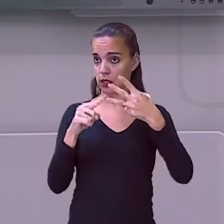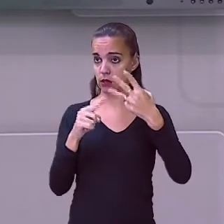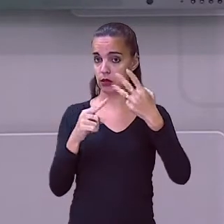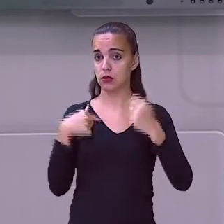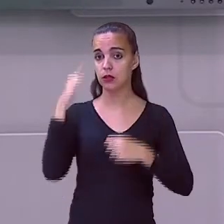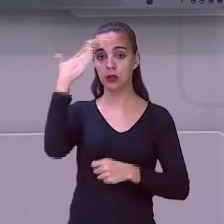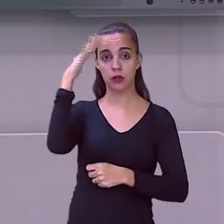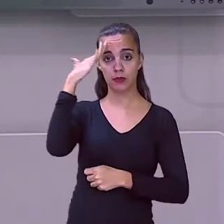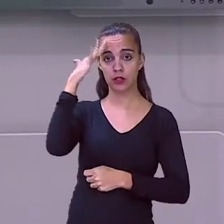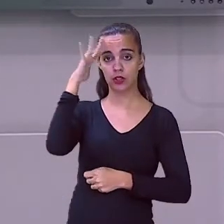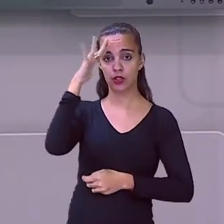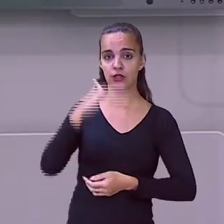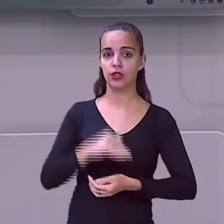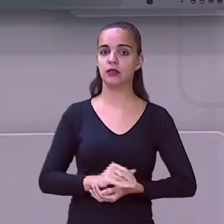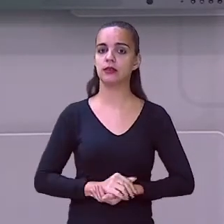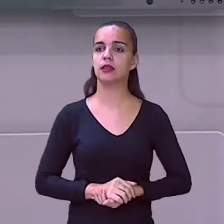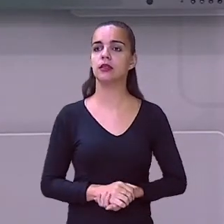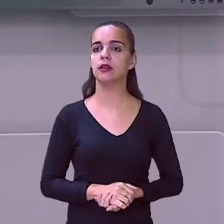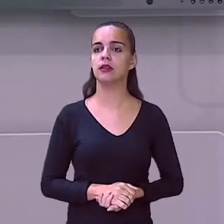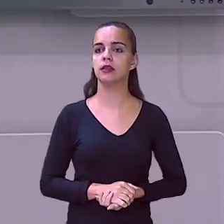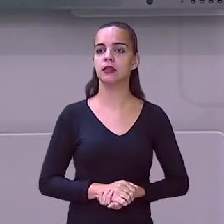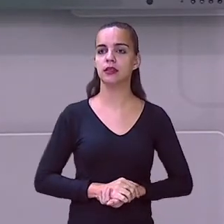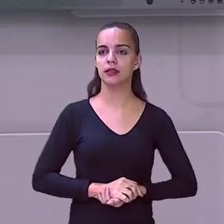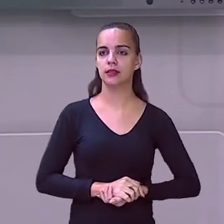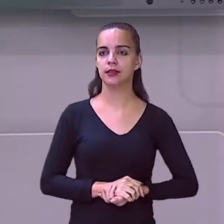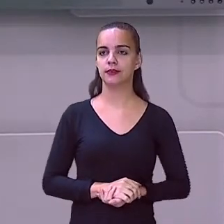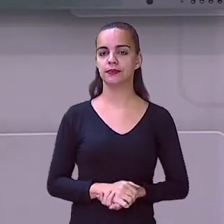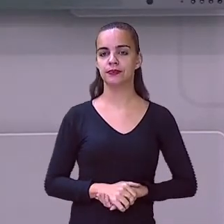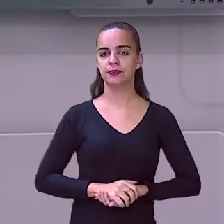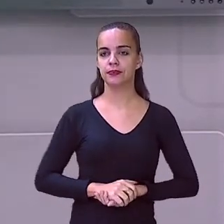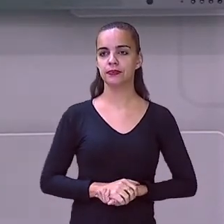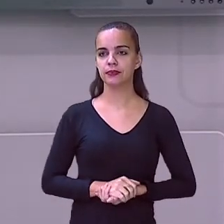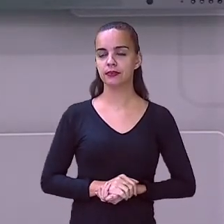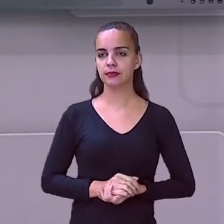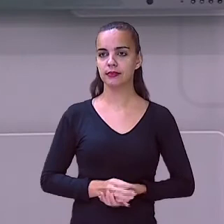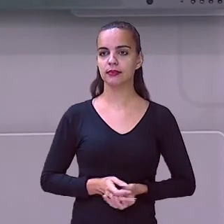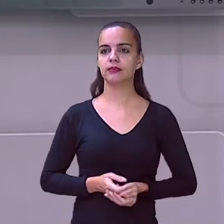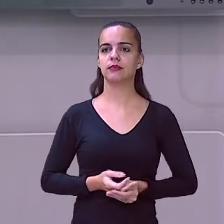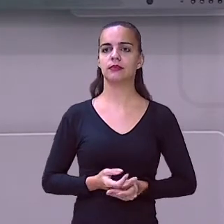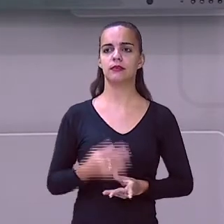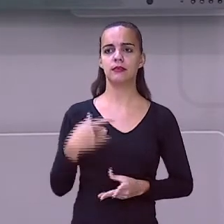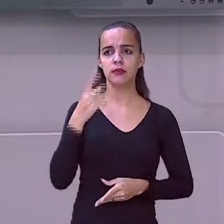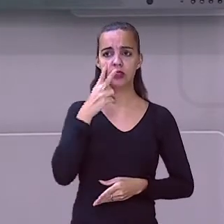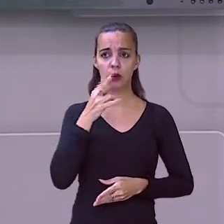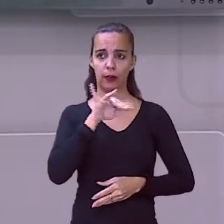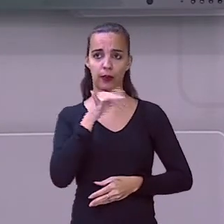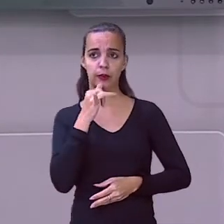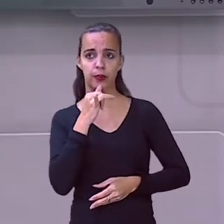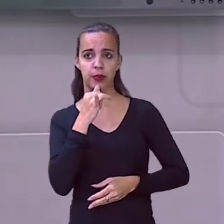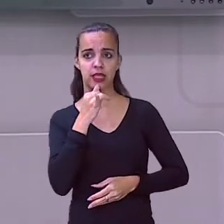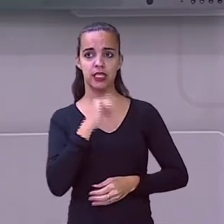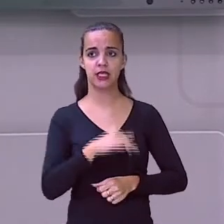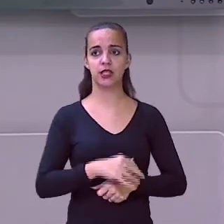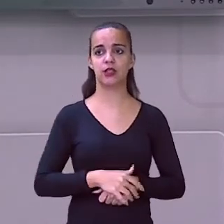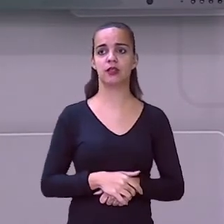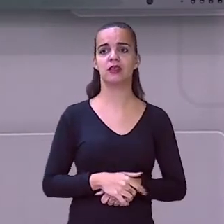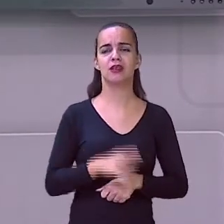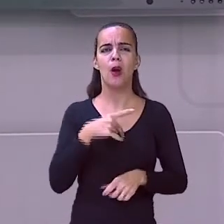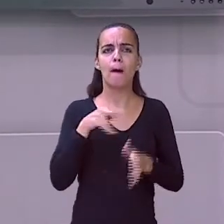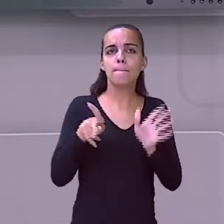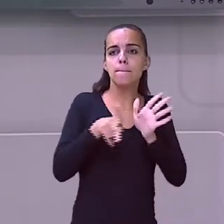importantes. O tipo da mistura, estados físicos dos componentes daquela mistura e